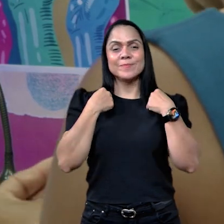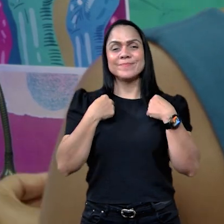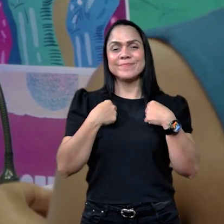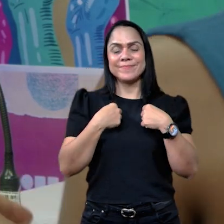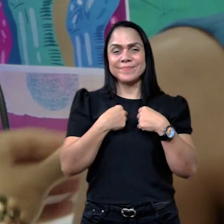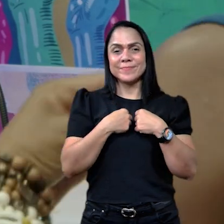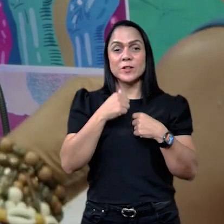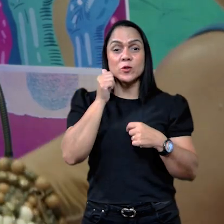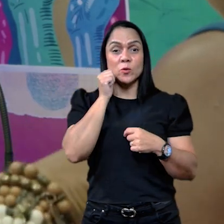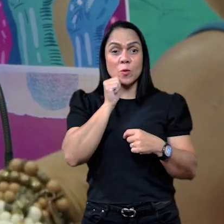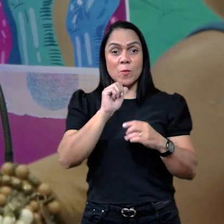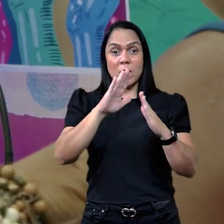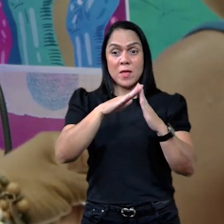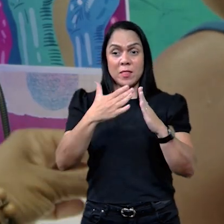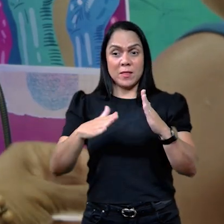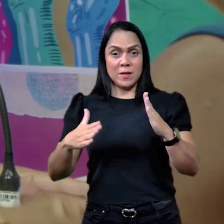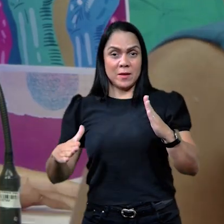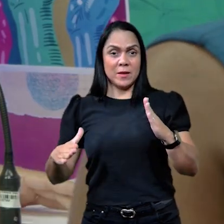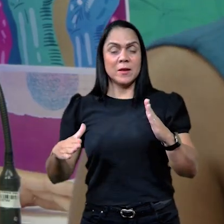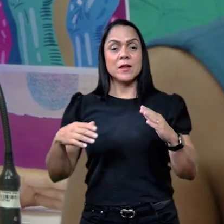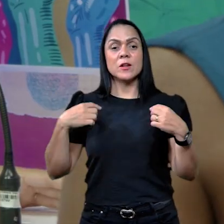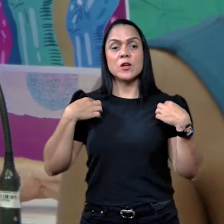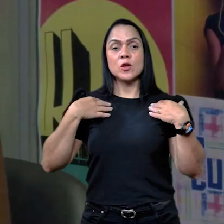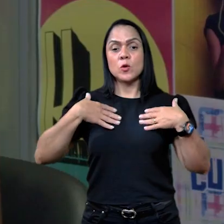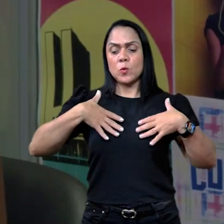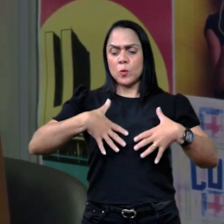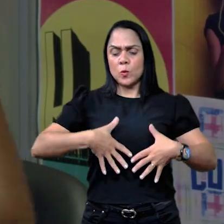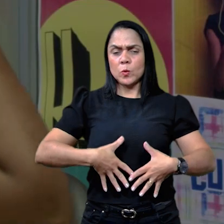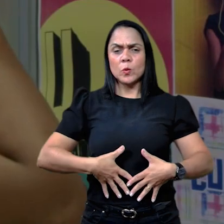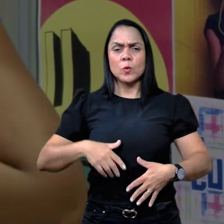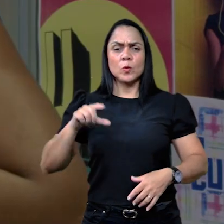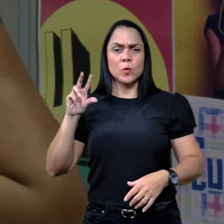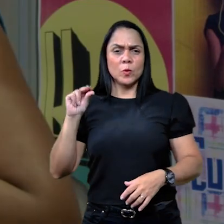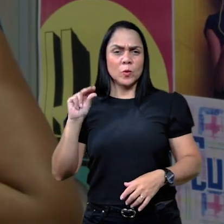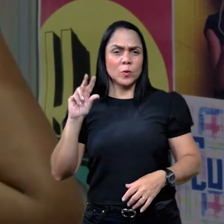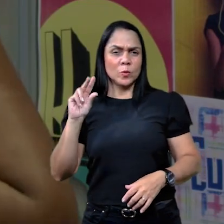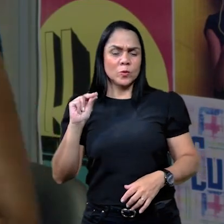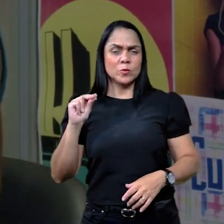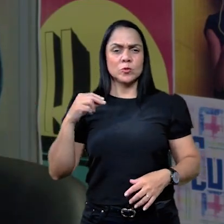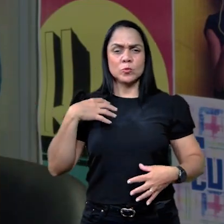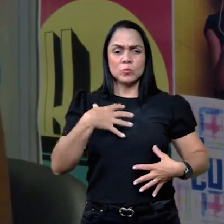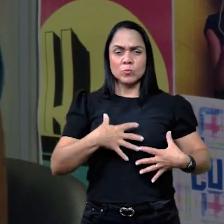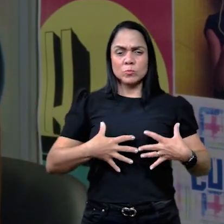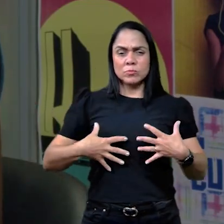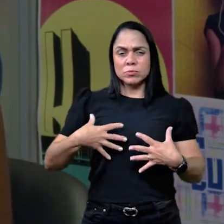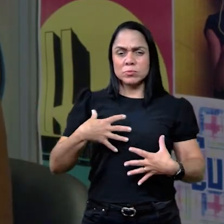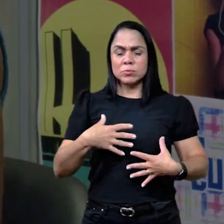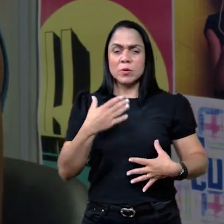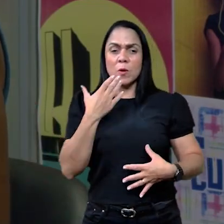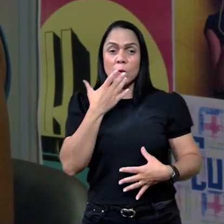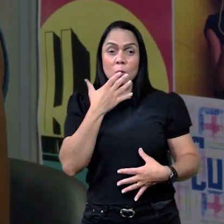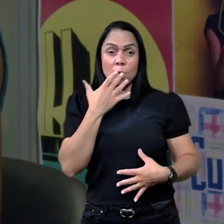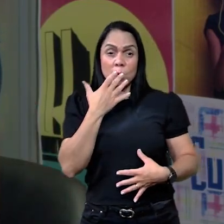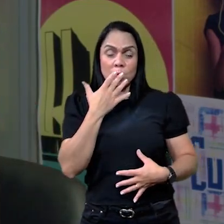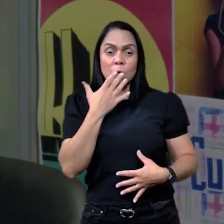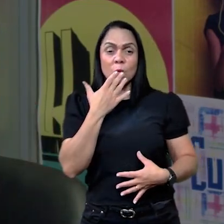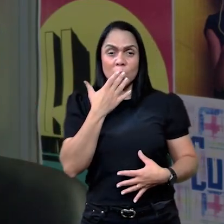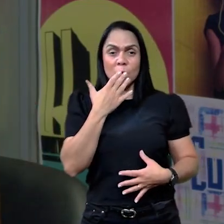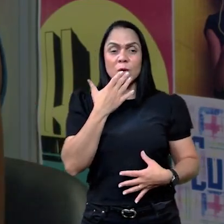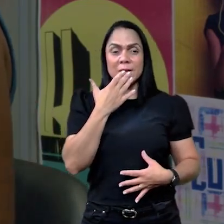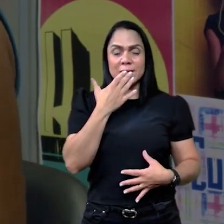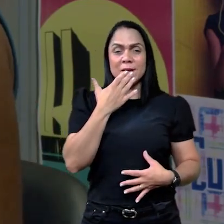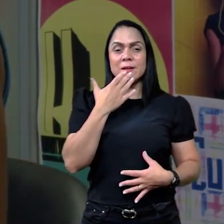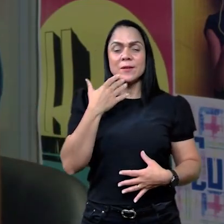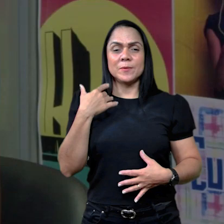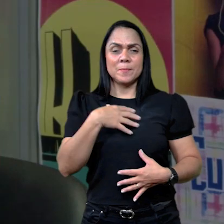de terreiro. E também tô com um vestido azul marinho, com uma estampa colorida,